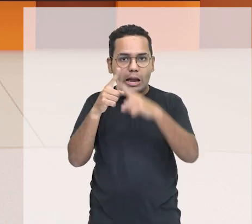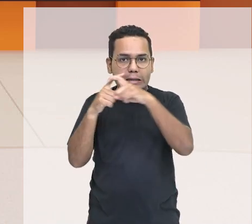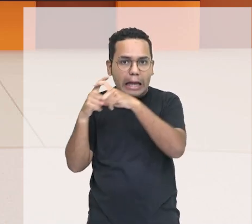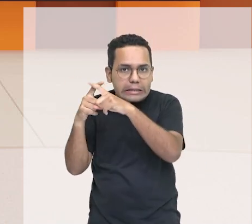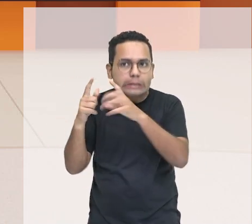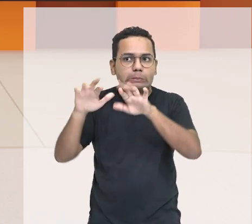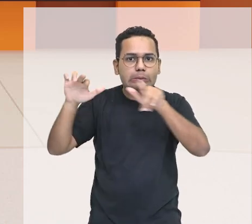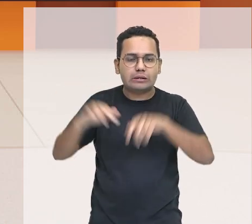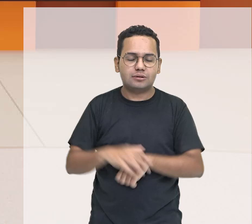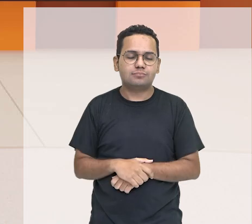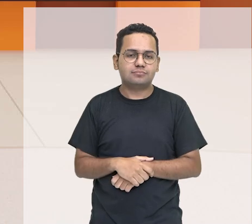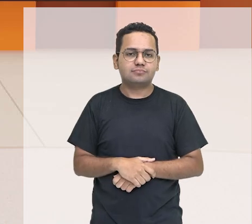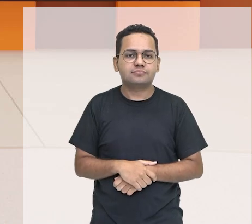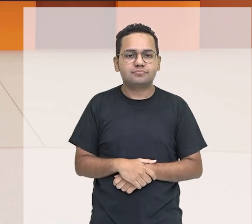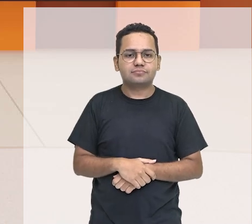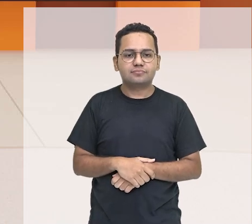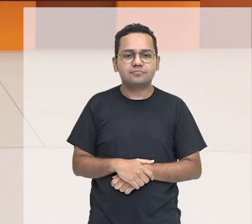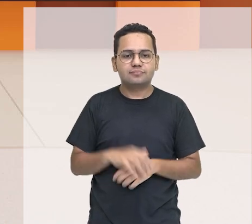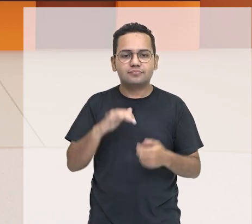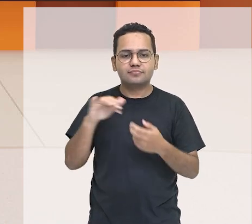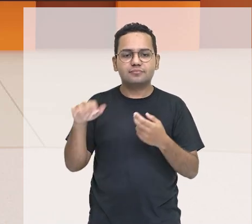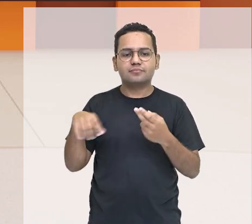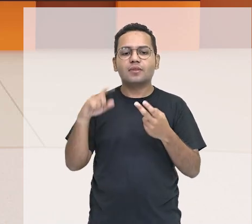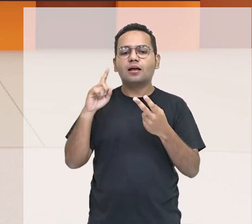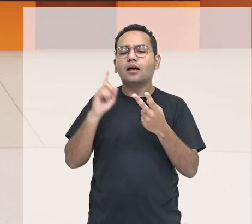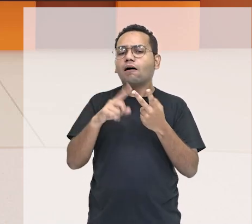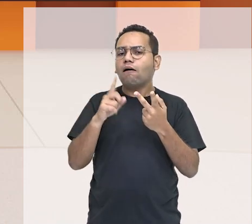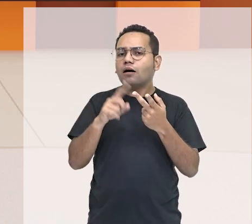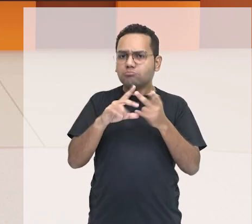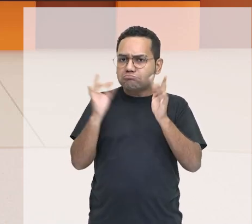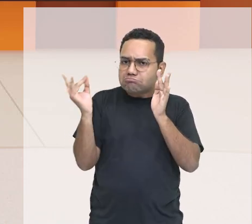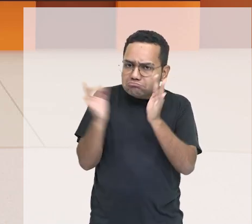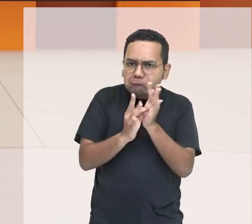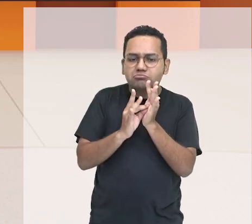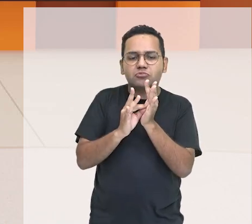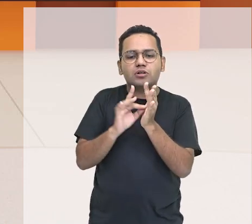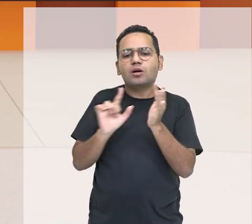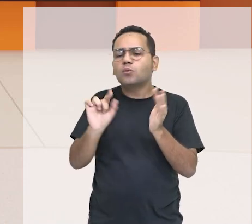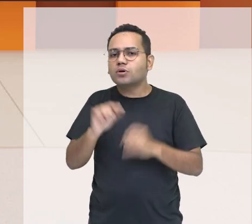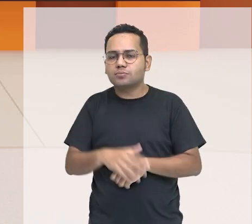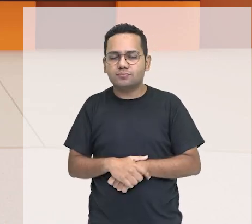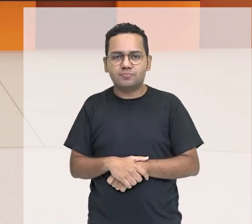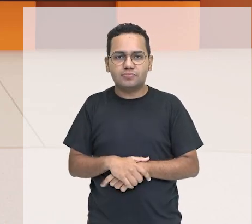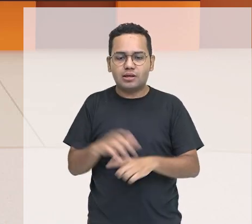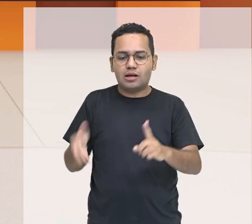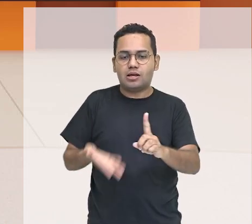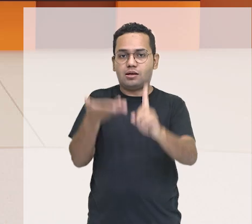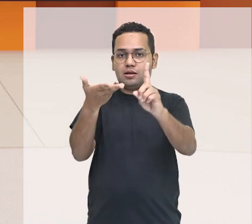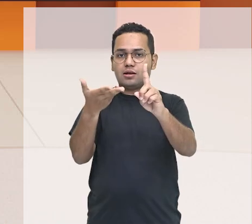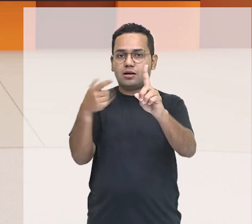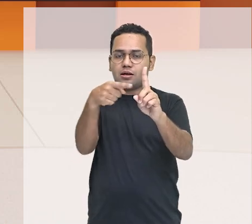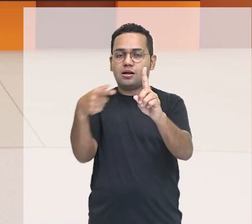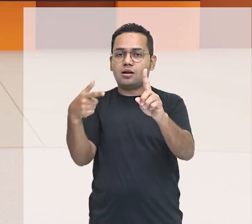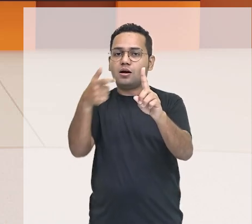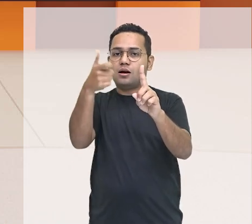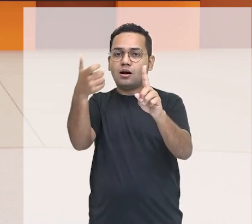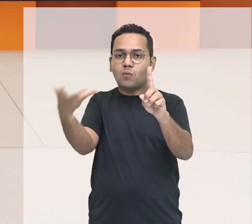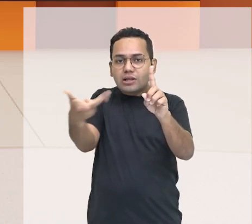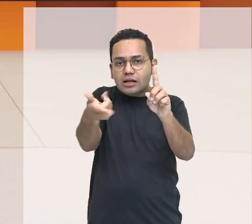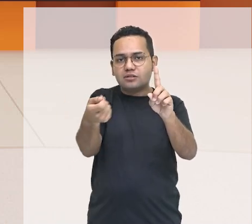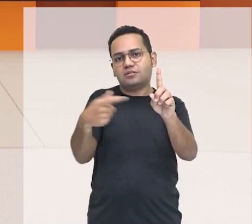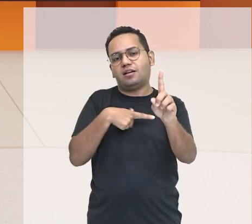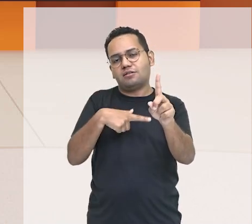pode nomear. Legitimidade dessa dominação, qualidade do líder, né? Ele tem